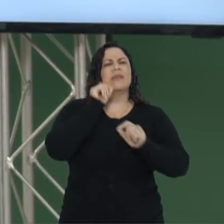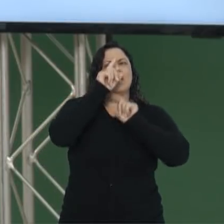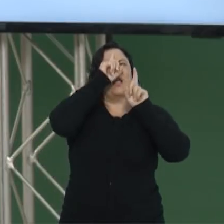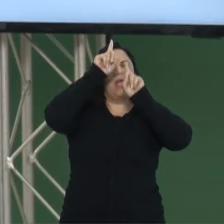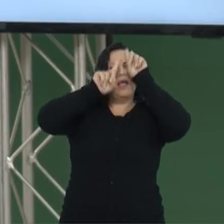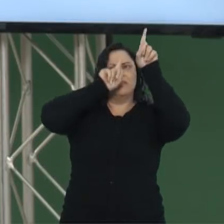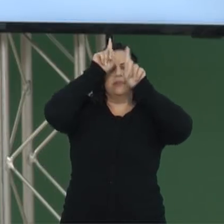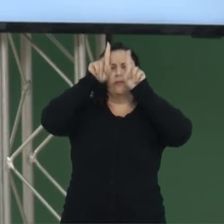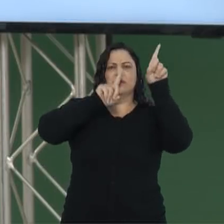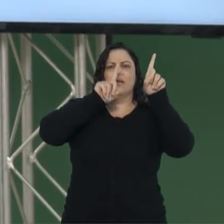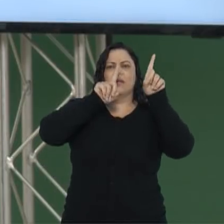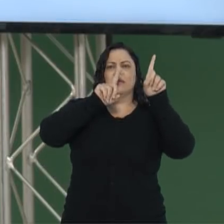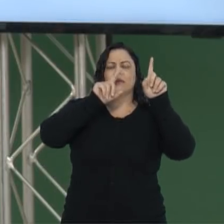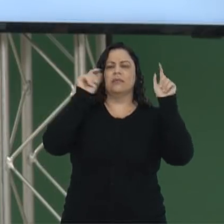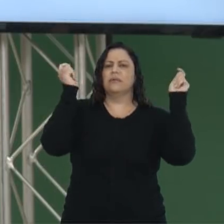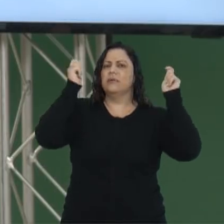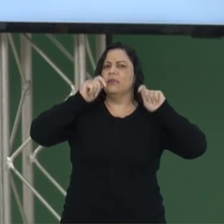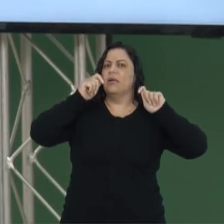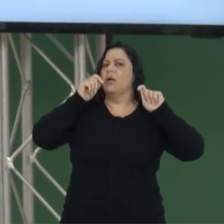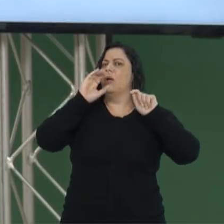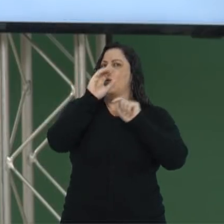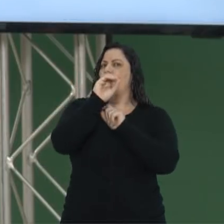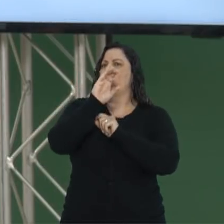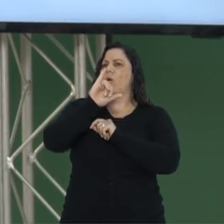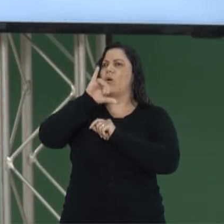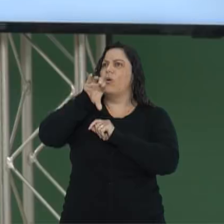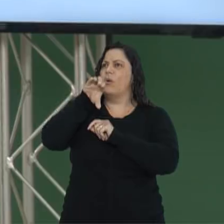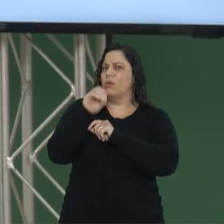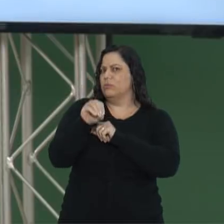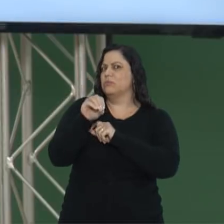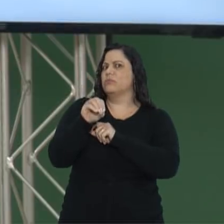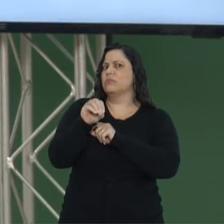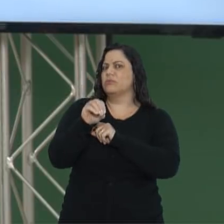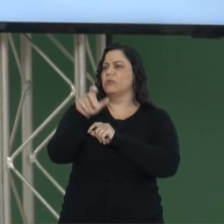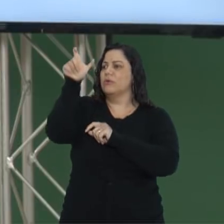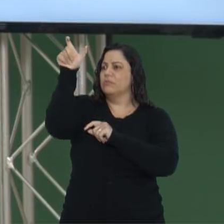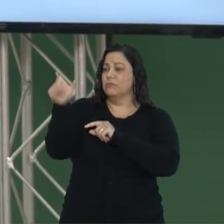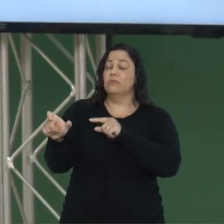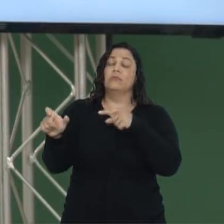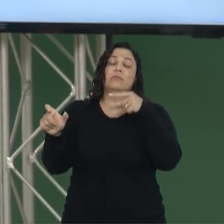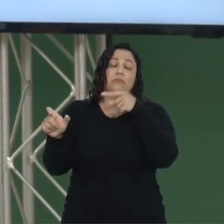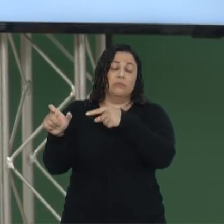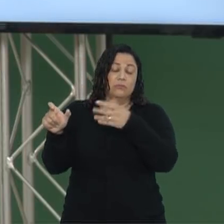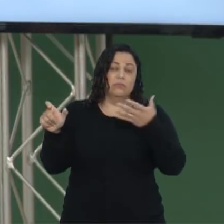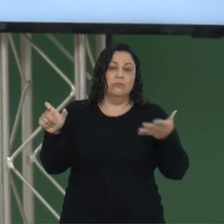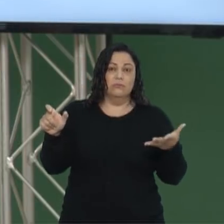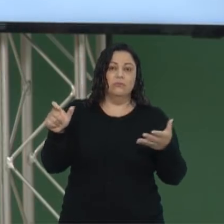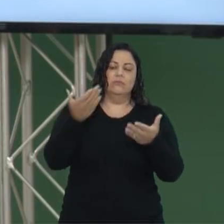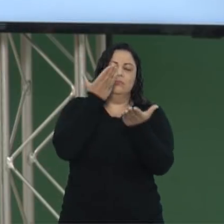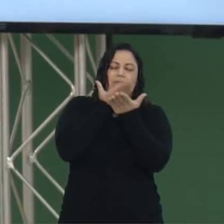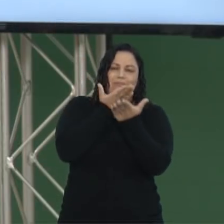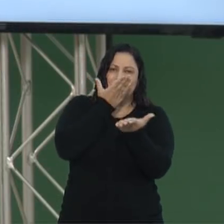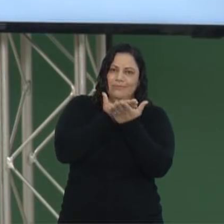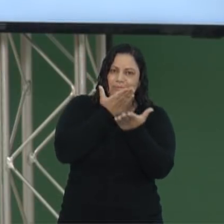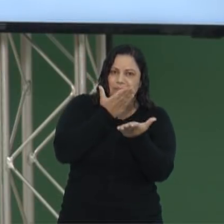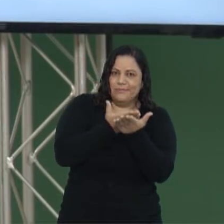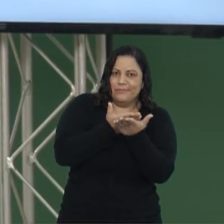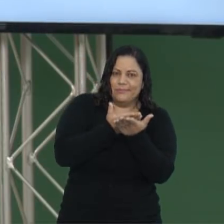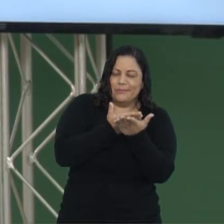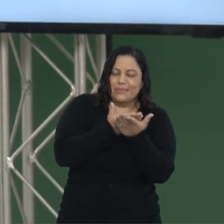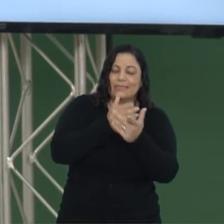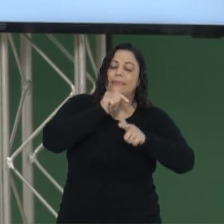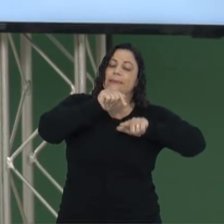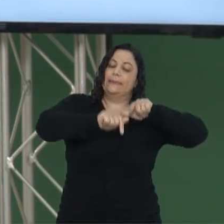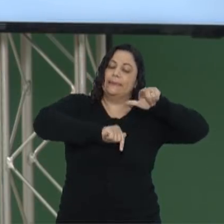conceito do ócio criativo está relacionado a alguém que dentro da rotina dele de estudo e